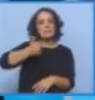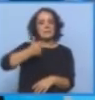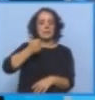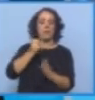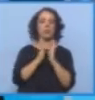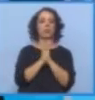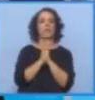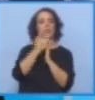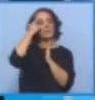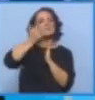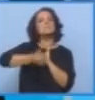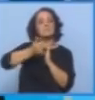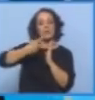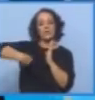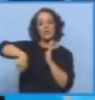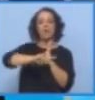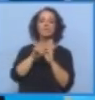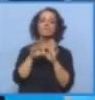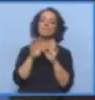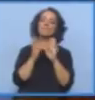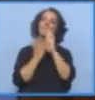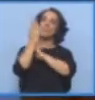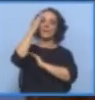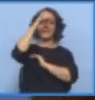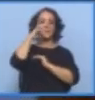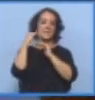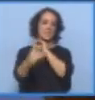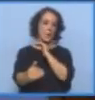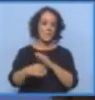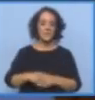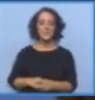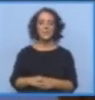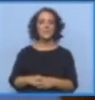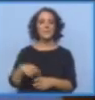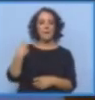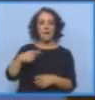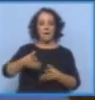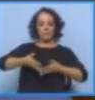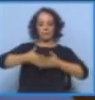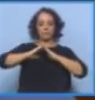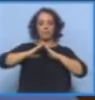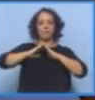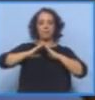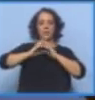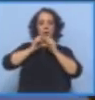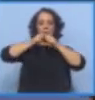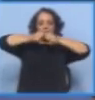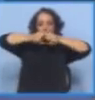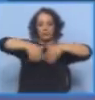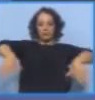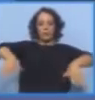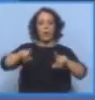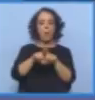é que tenhamos um lugar no céu. Mas uma organização de alguma forma hierárquica, piramidal, não acentua essa dimensão do